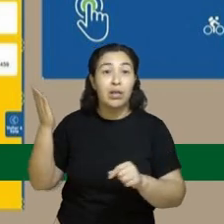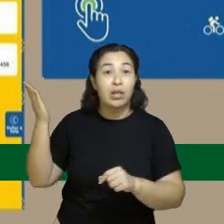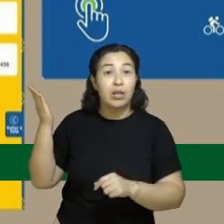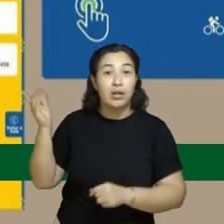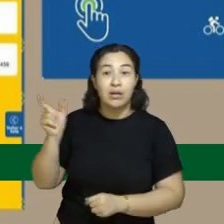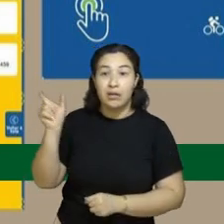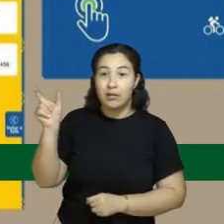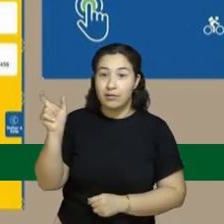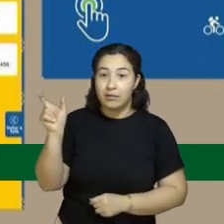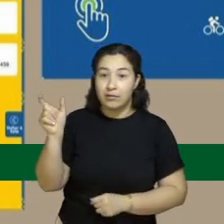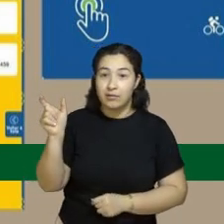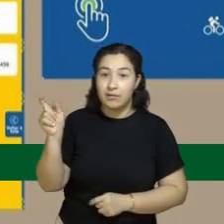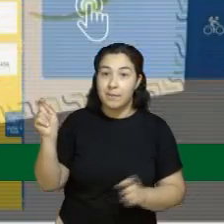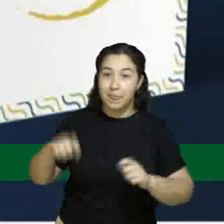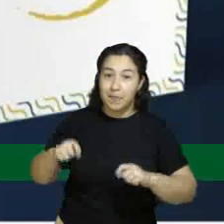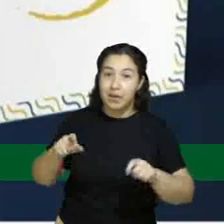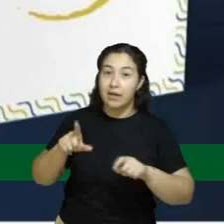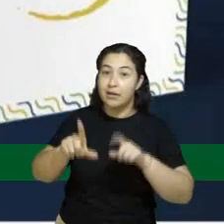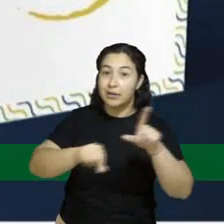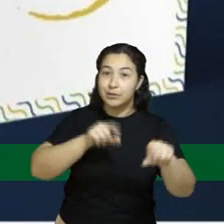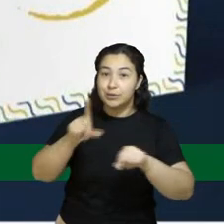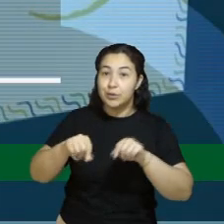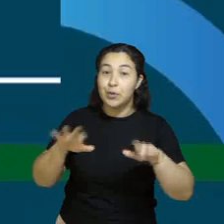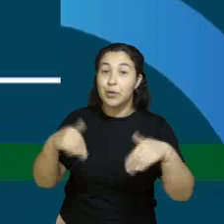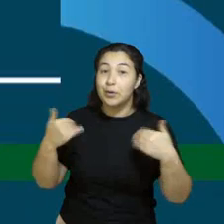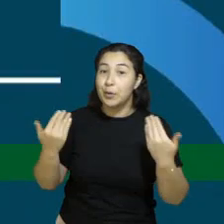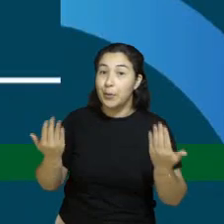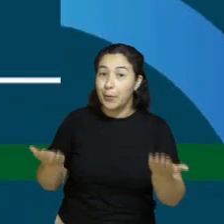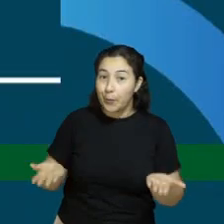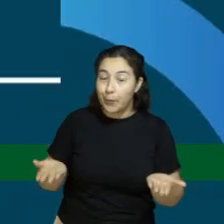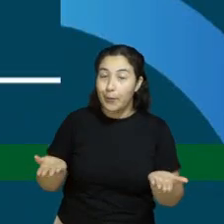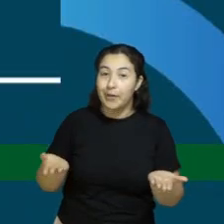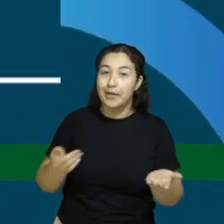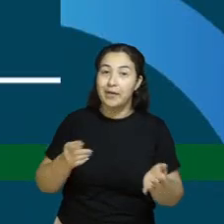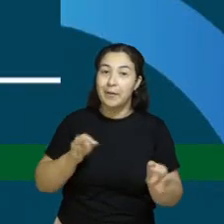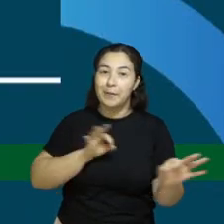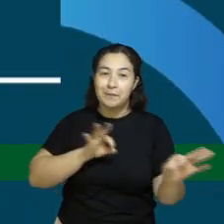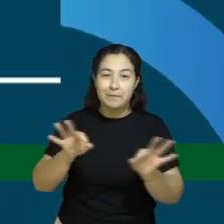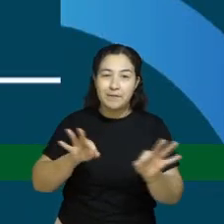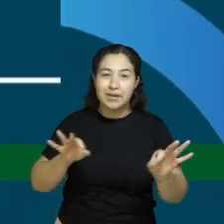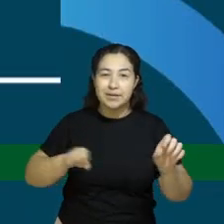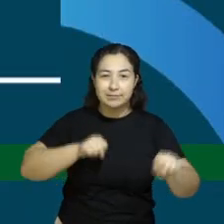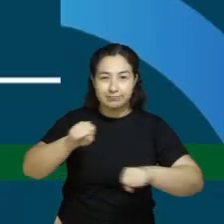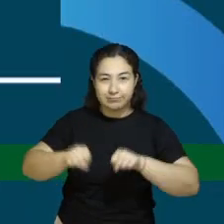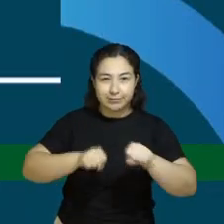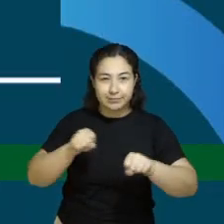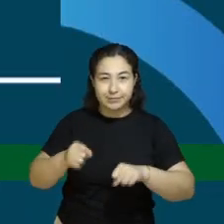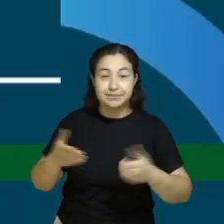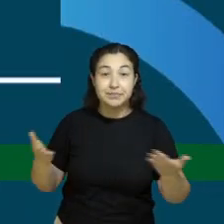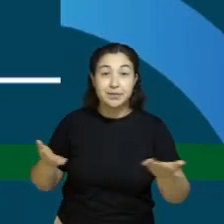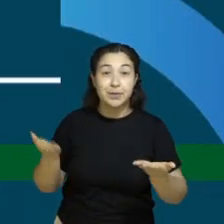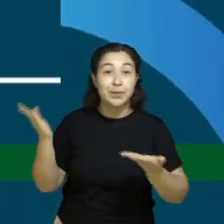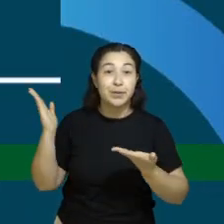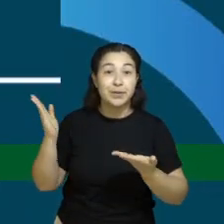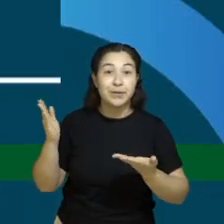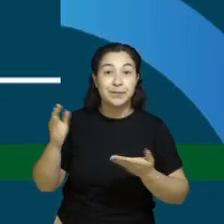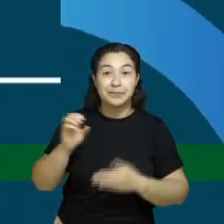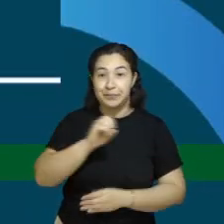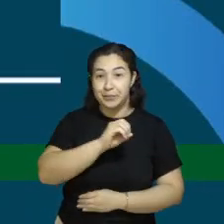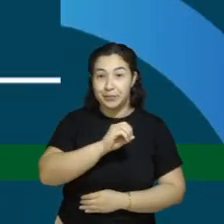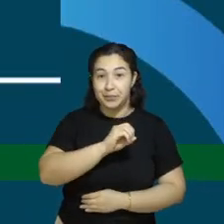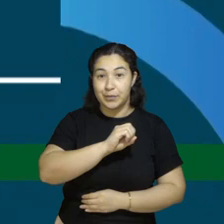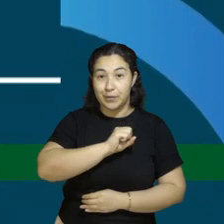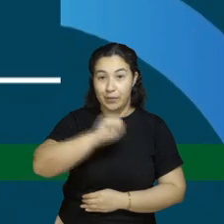cicloturista pode escolher o traçado que ele vai rodar. Então, aí, vamos para o roteiro do Extremo Oeste.